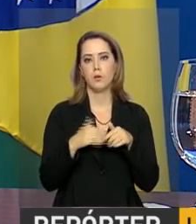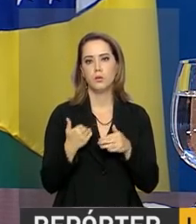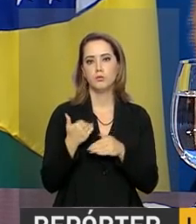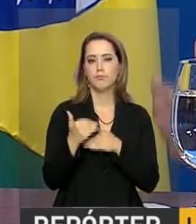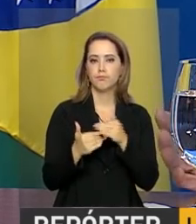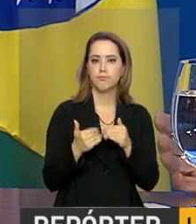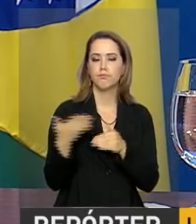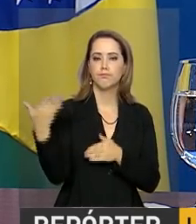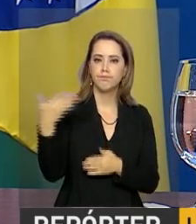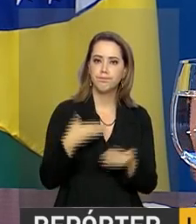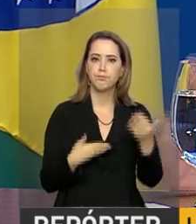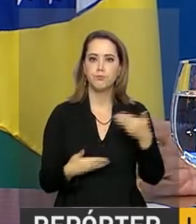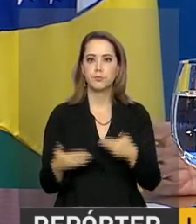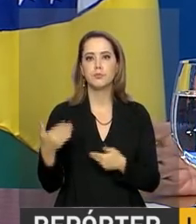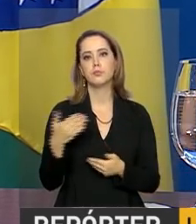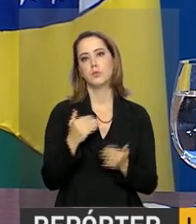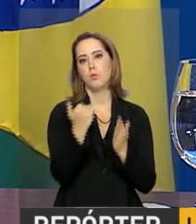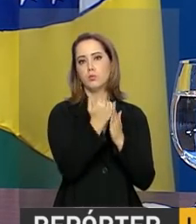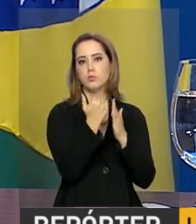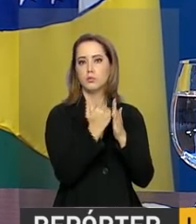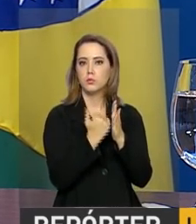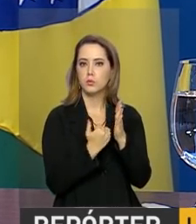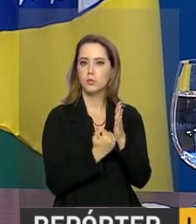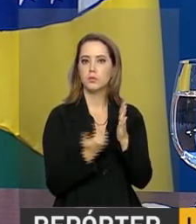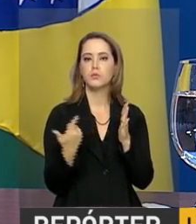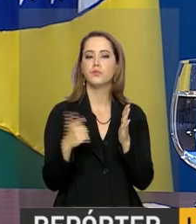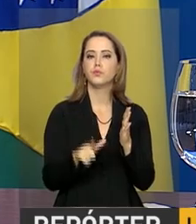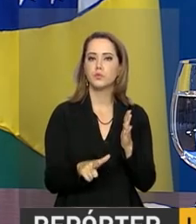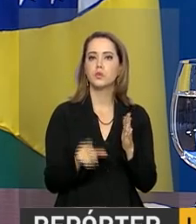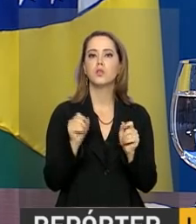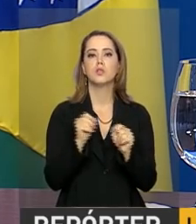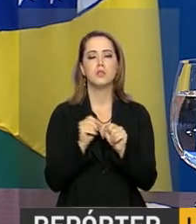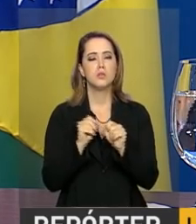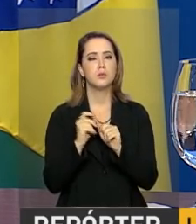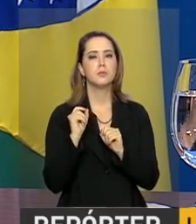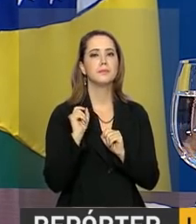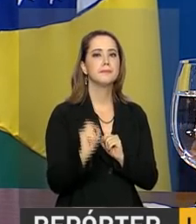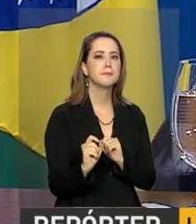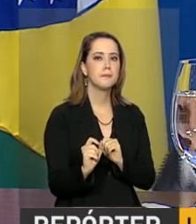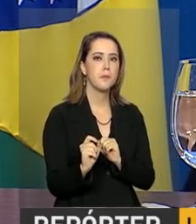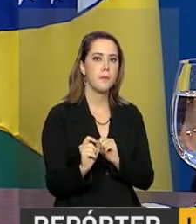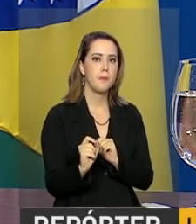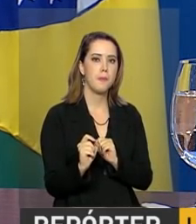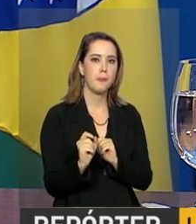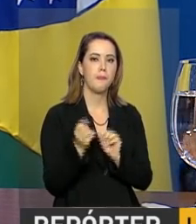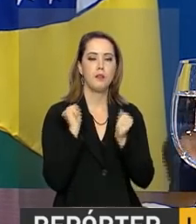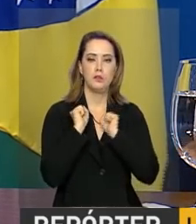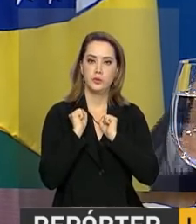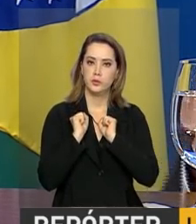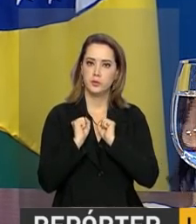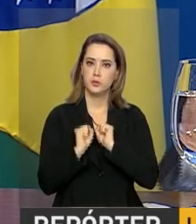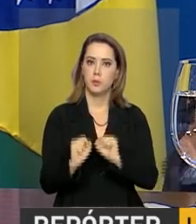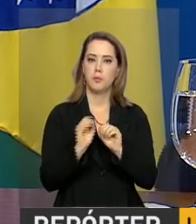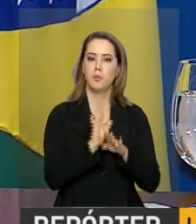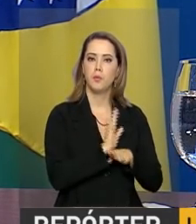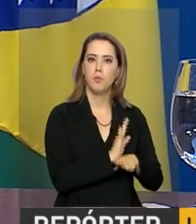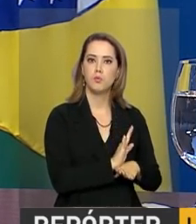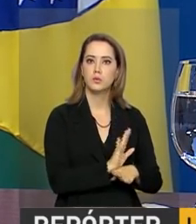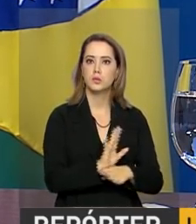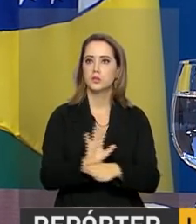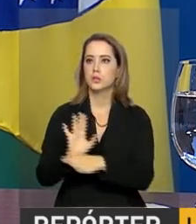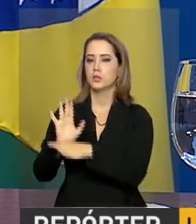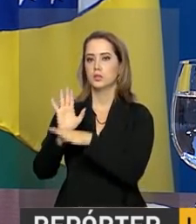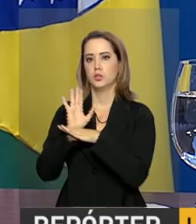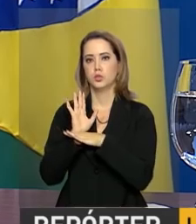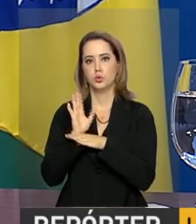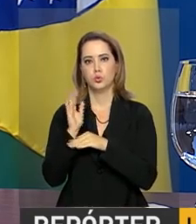virão visando exatamente ah fazer com que eh se possa a ajudar a acelerar